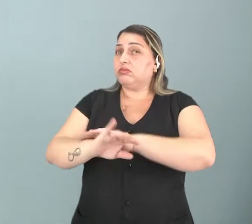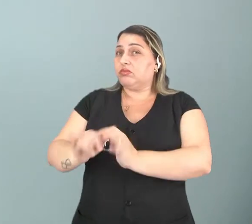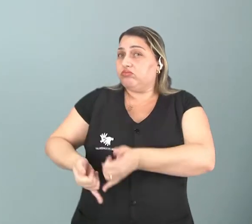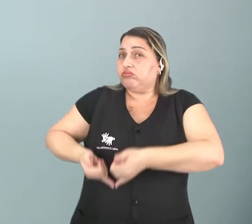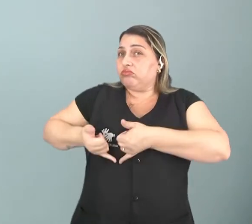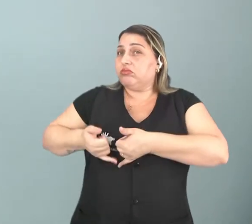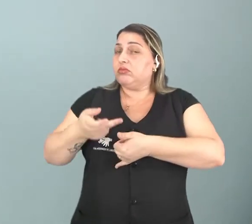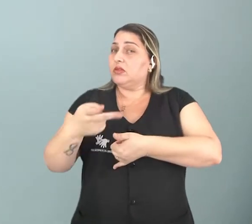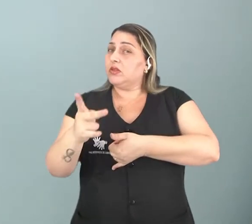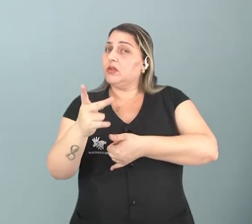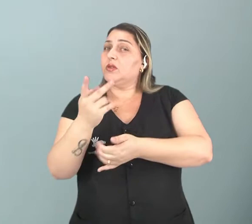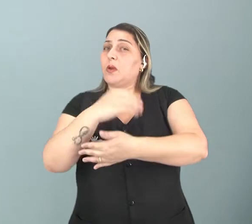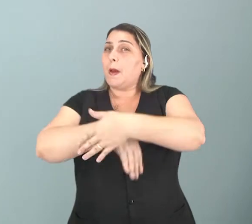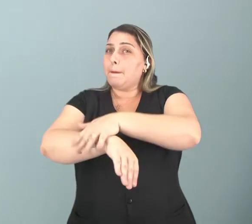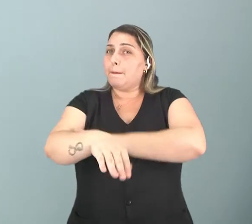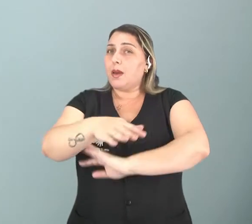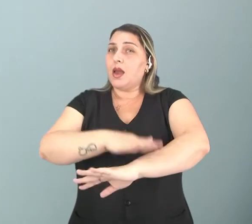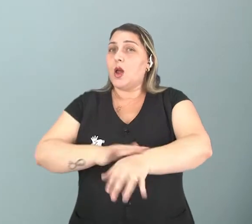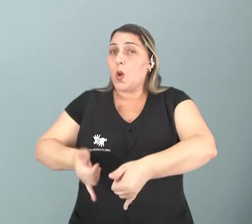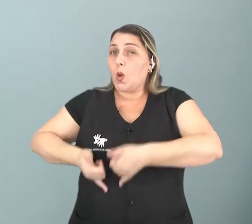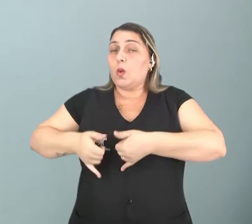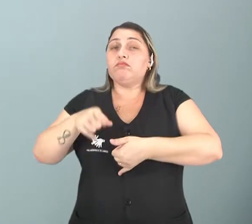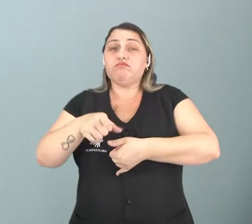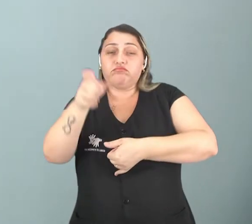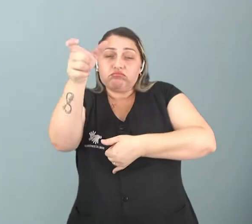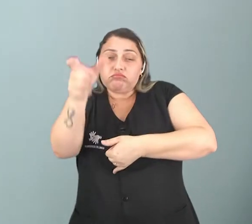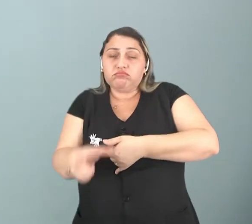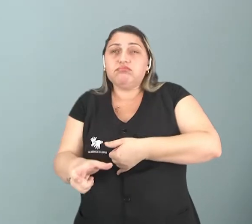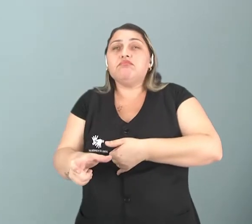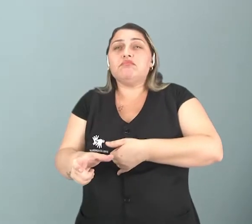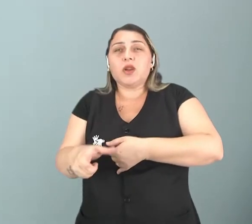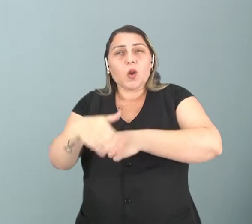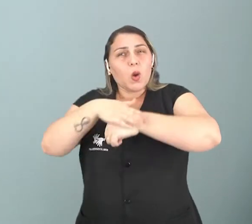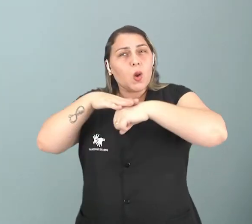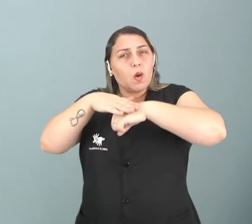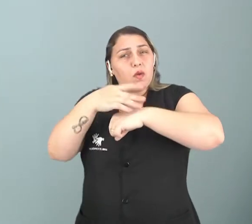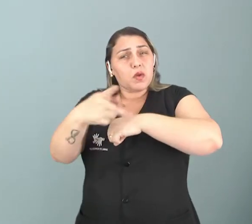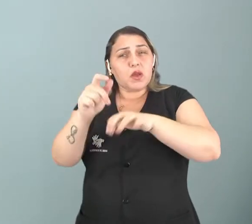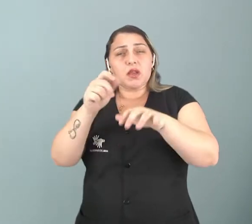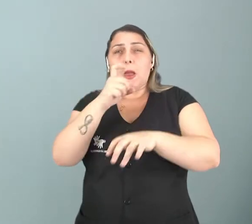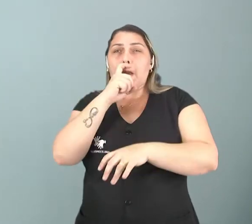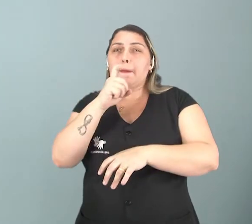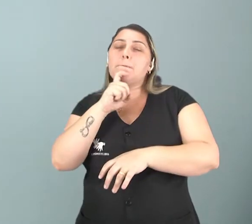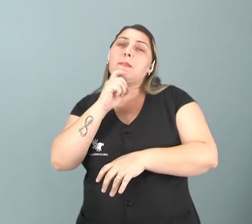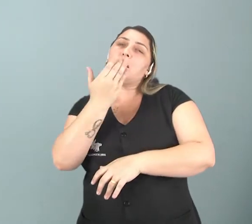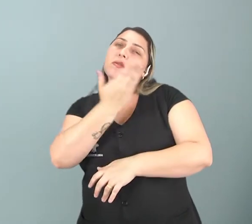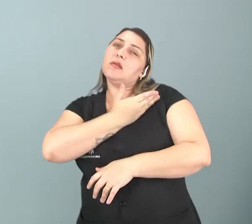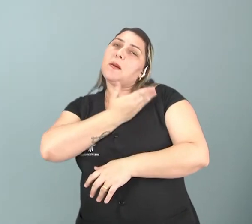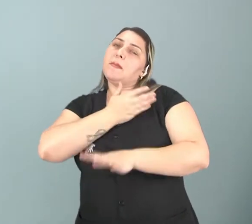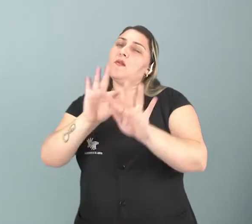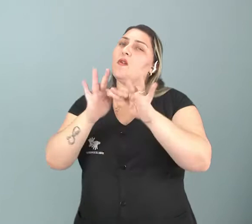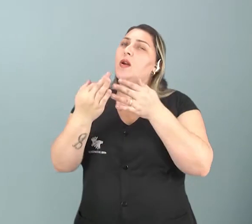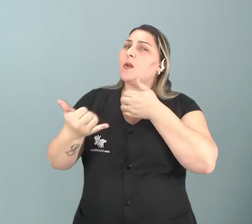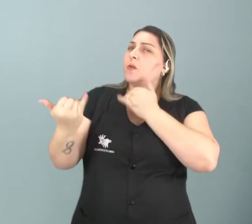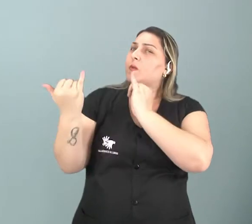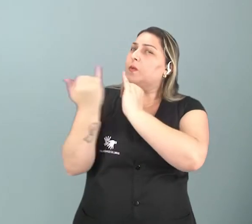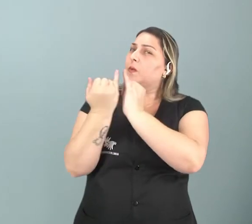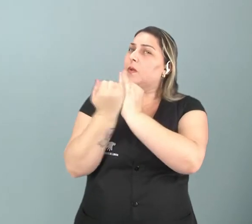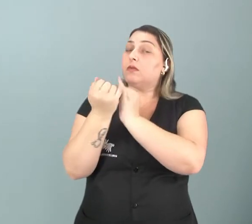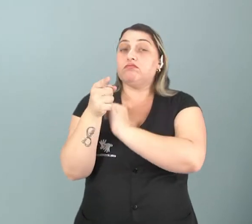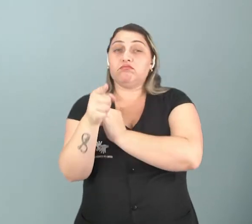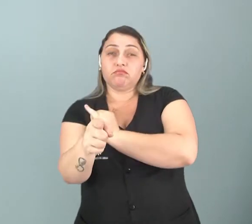cor da sua pele, deve ter orgulho de quem você é, deve conversar com seus pais, com os amigos, com familiares mais próximos a